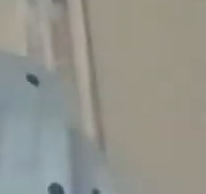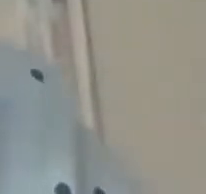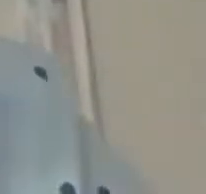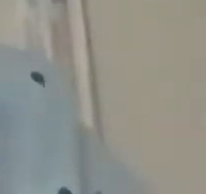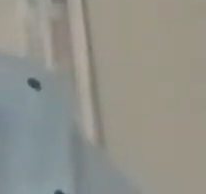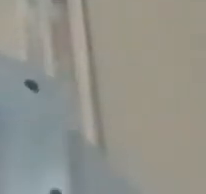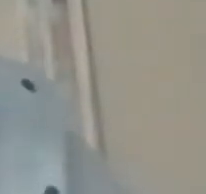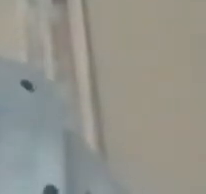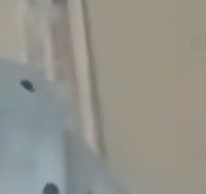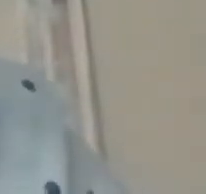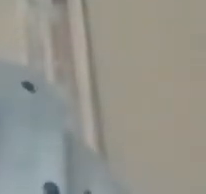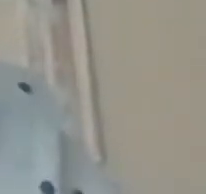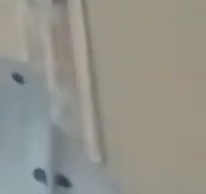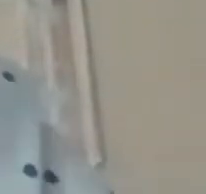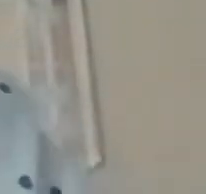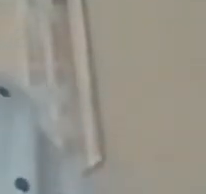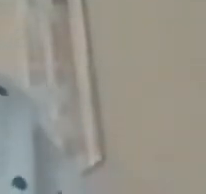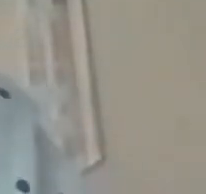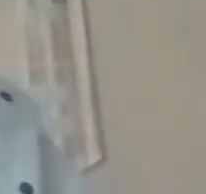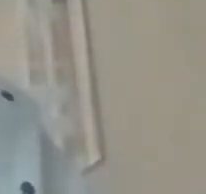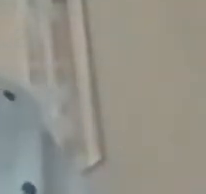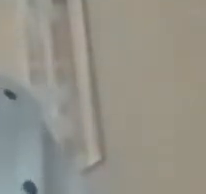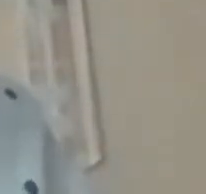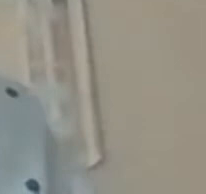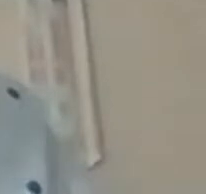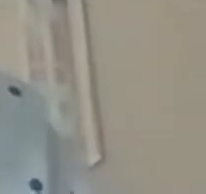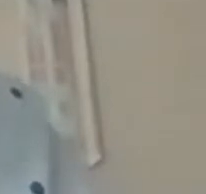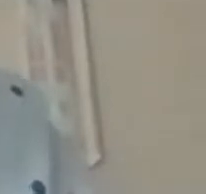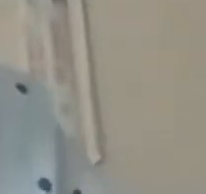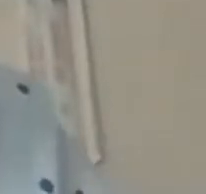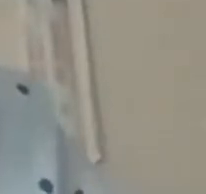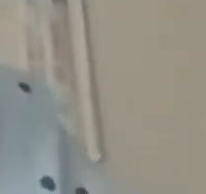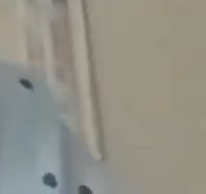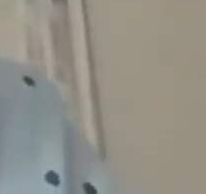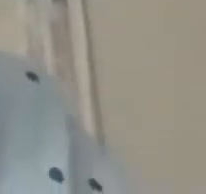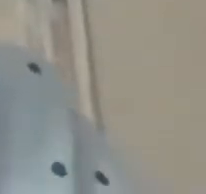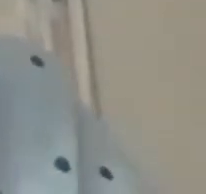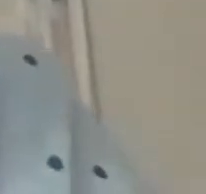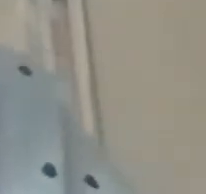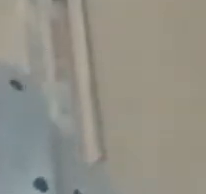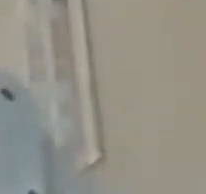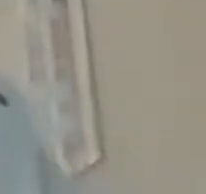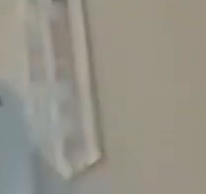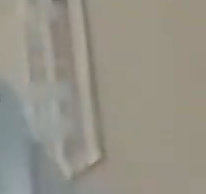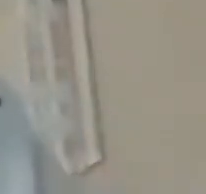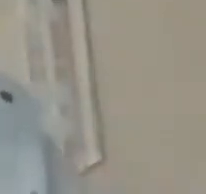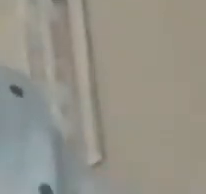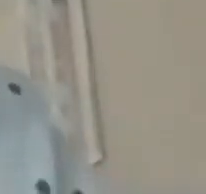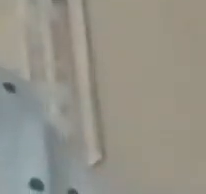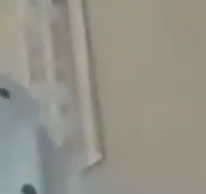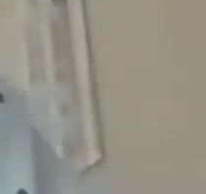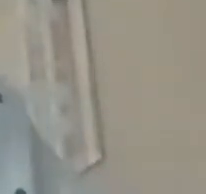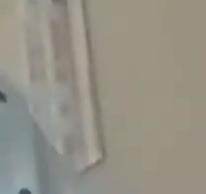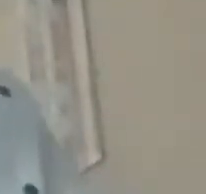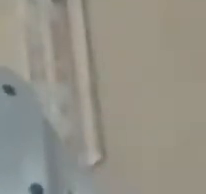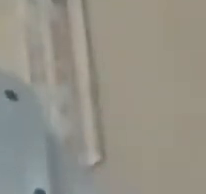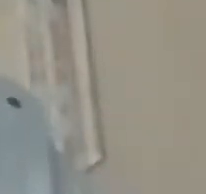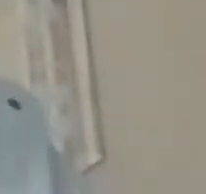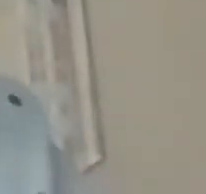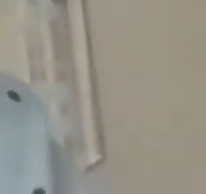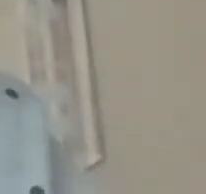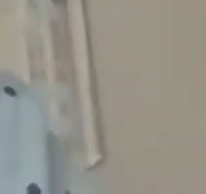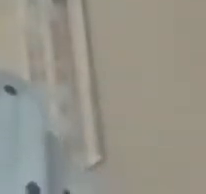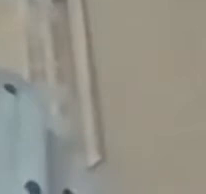de eventos. Às vezes nós sabemos que teve a crise, mas como nós não participamos, às vezes, dia a